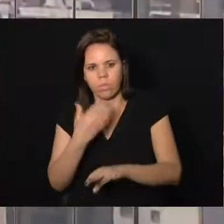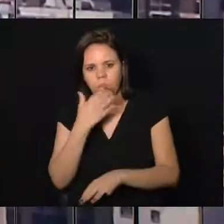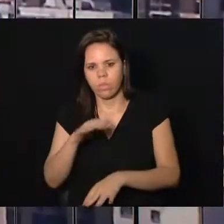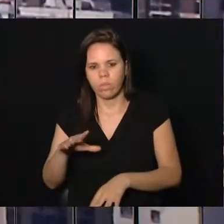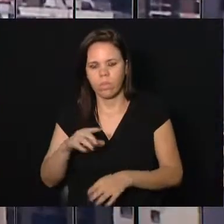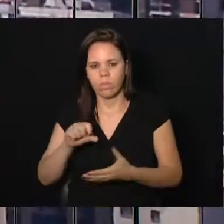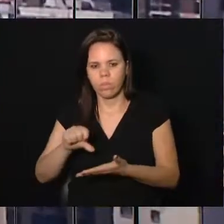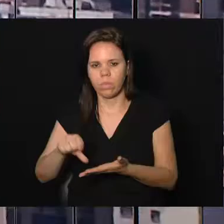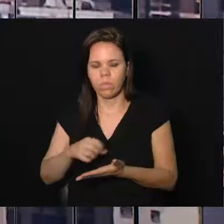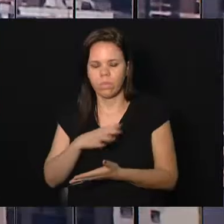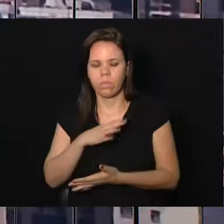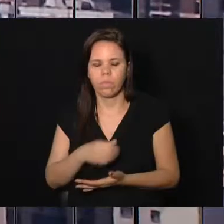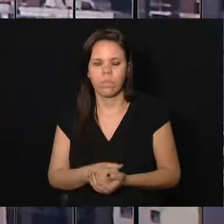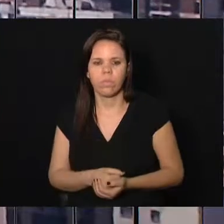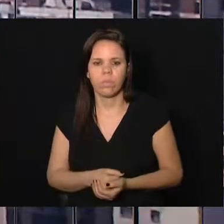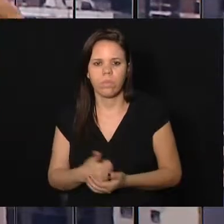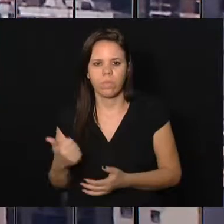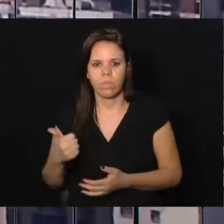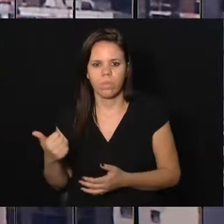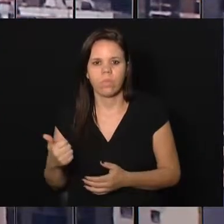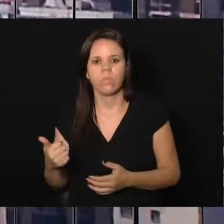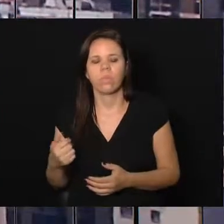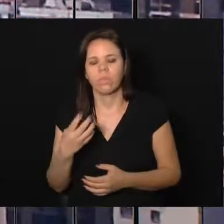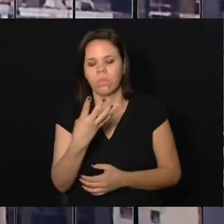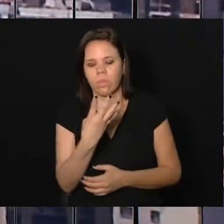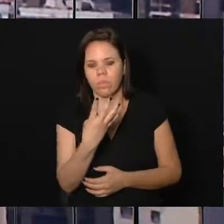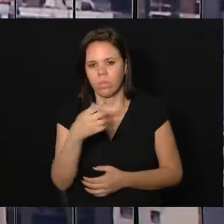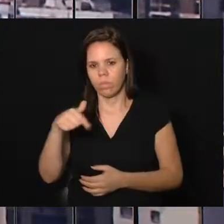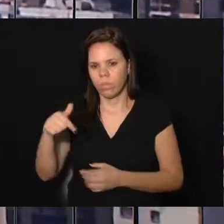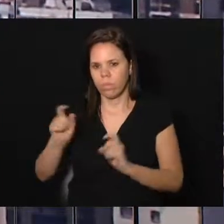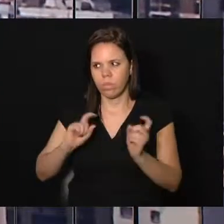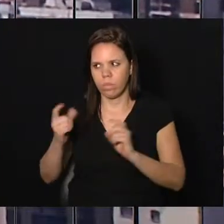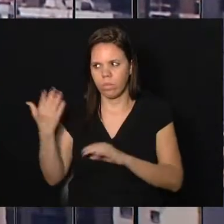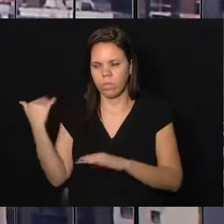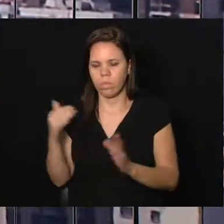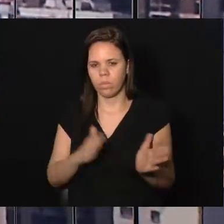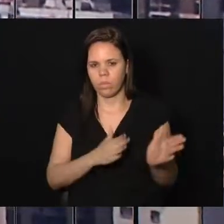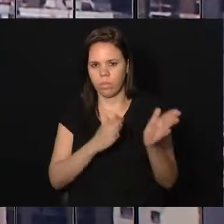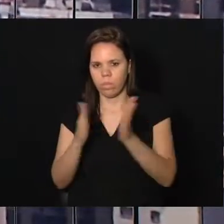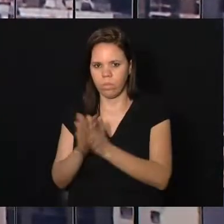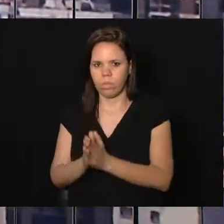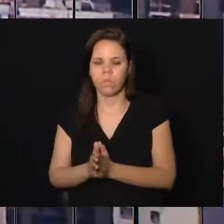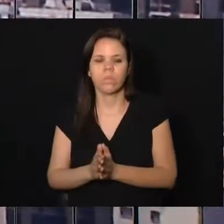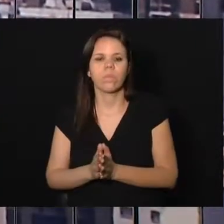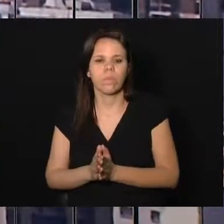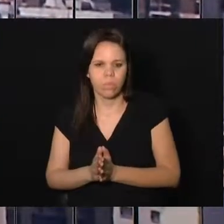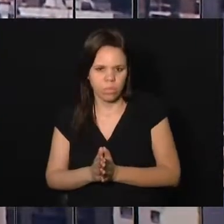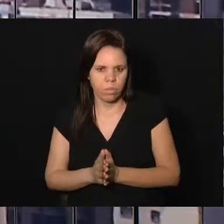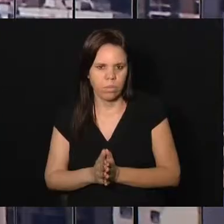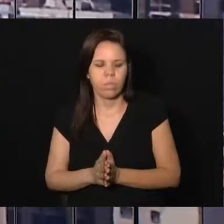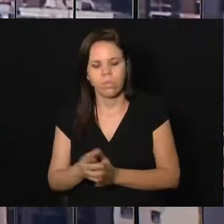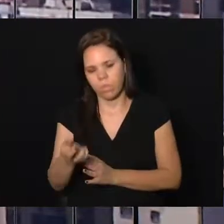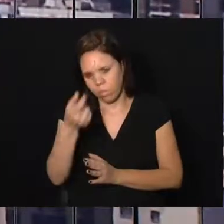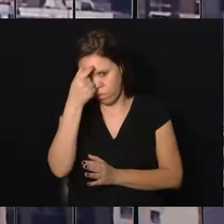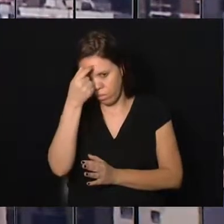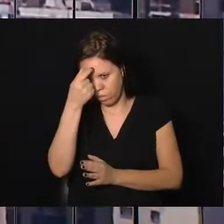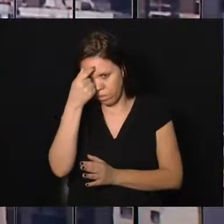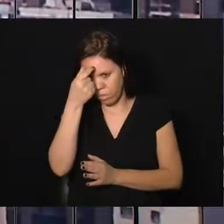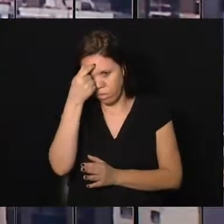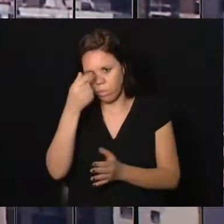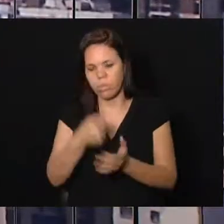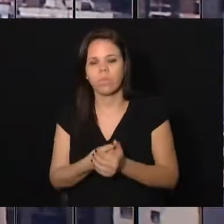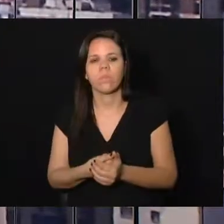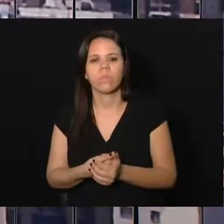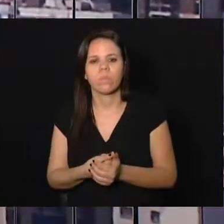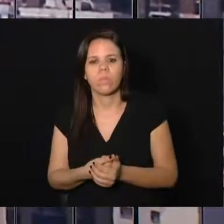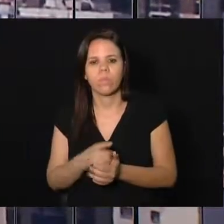município. A primeira parte da 47ª reunião ordinária foi dedicada à conscientização sobre